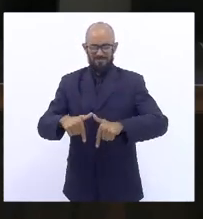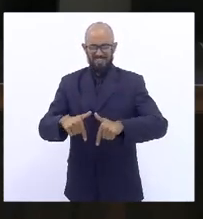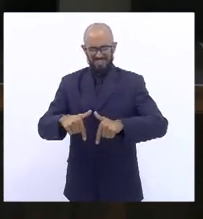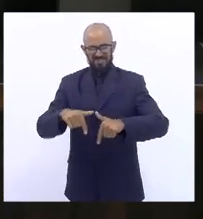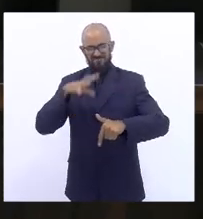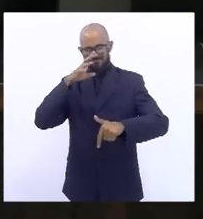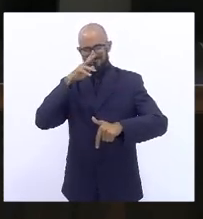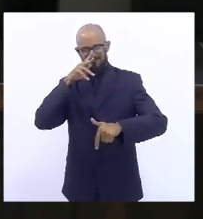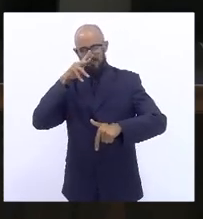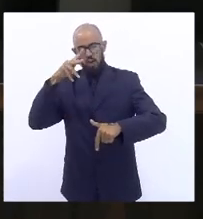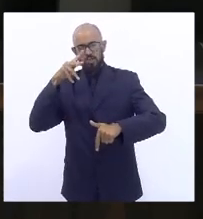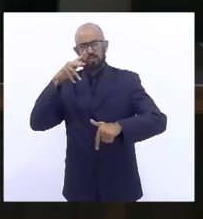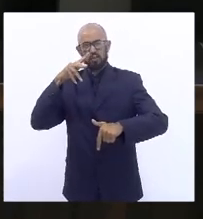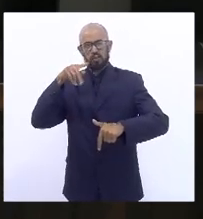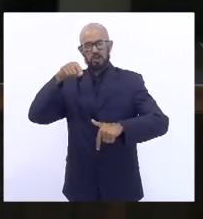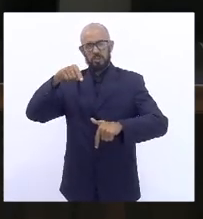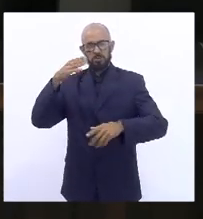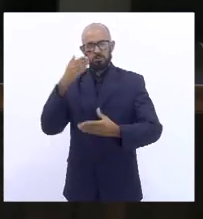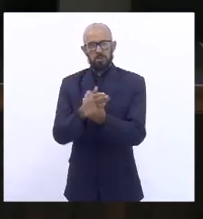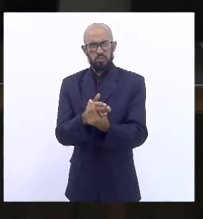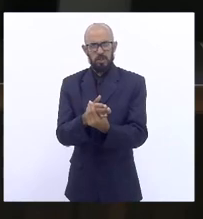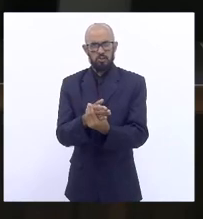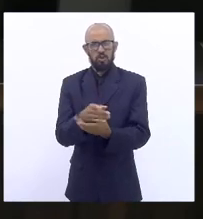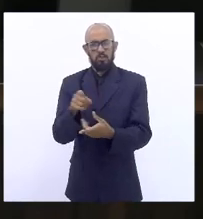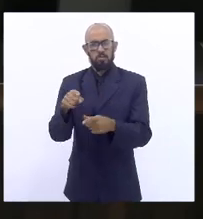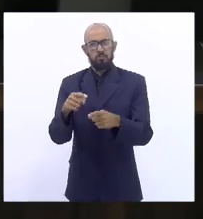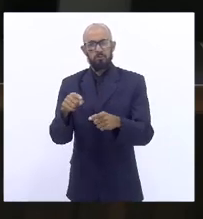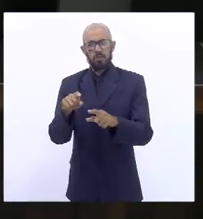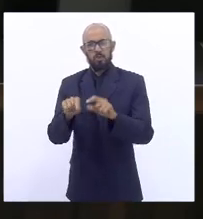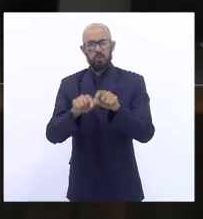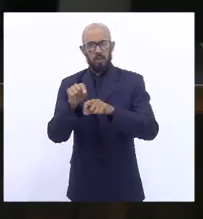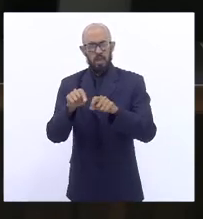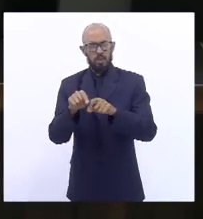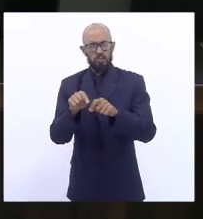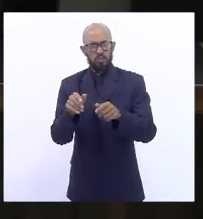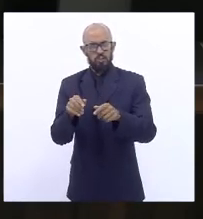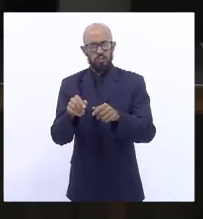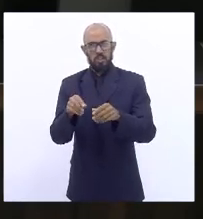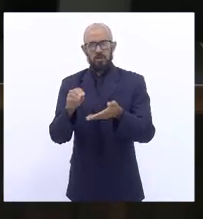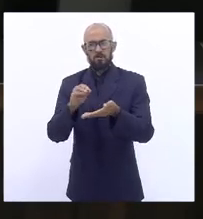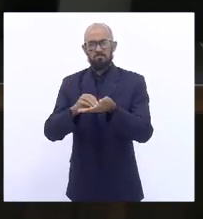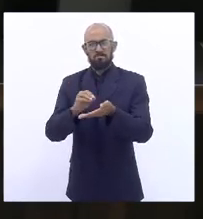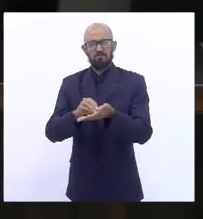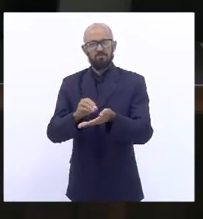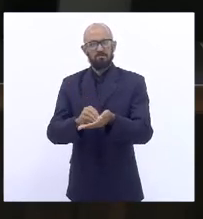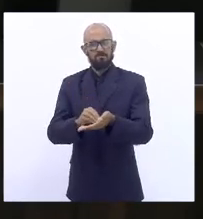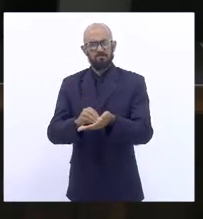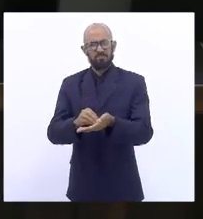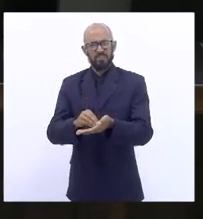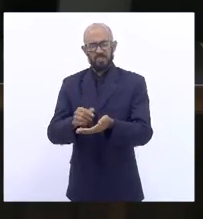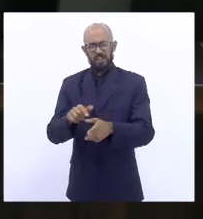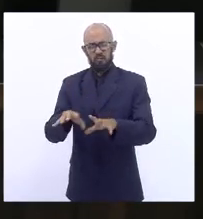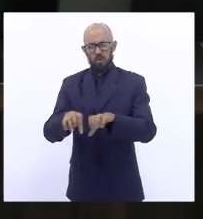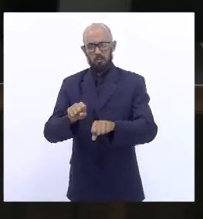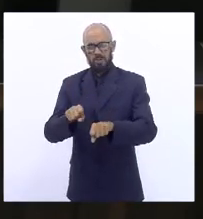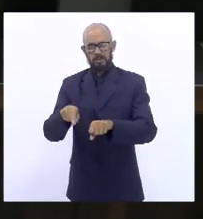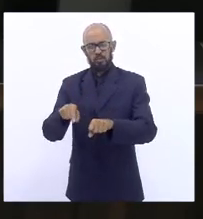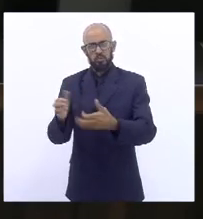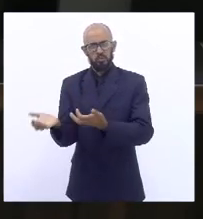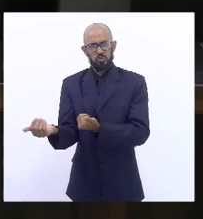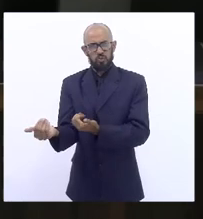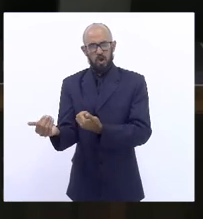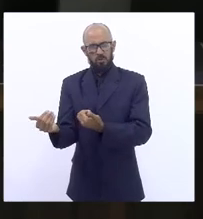firmemente este processo, que é um processo de empobrecimento da formação da juventude popular, que é